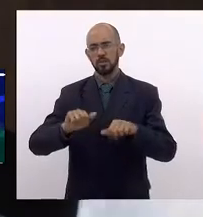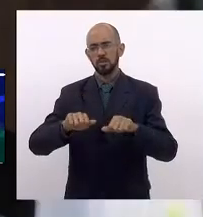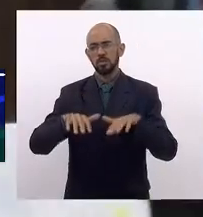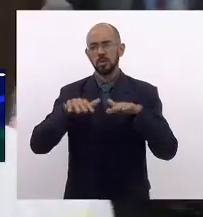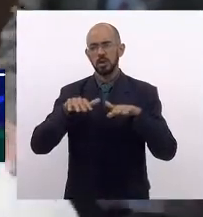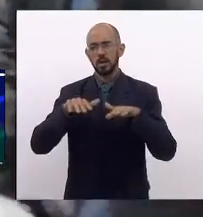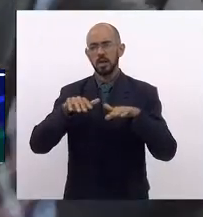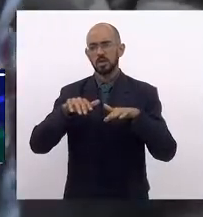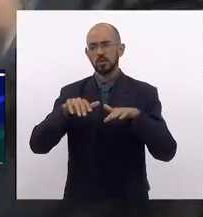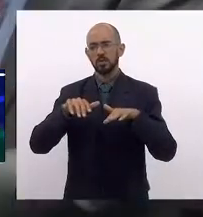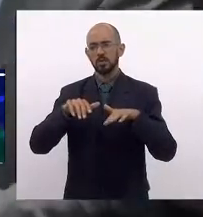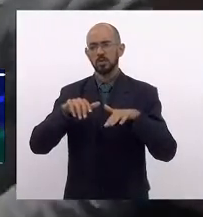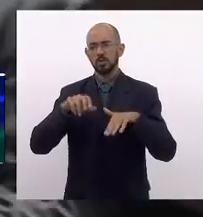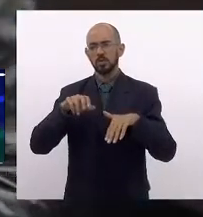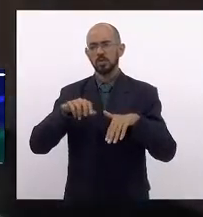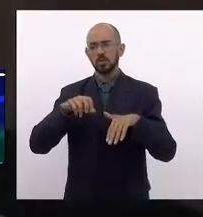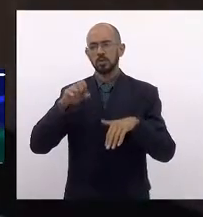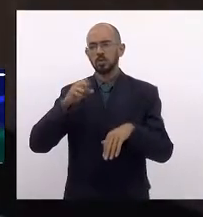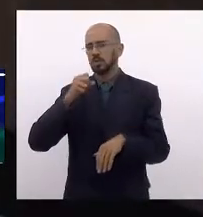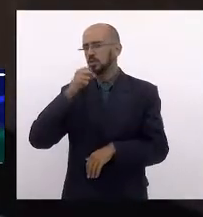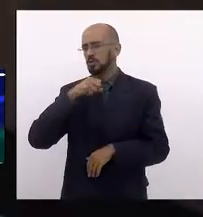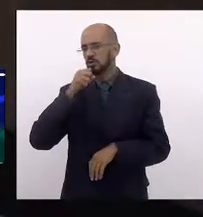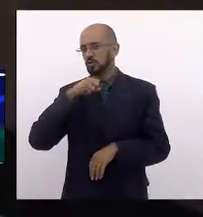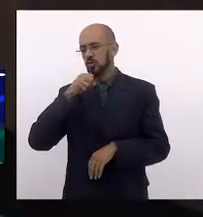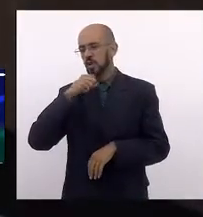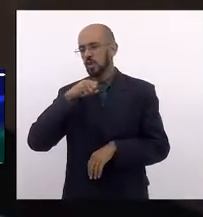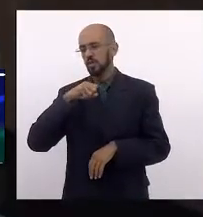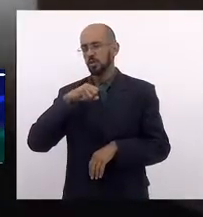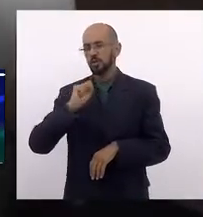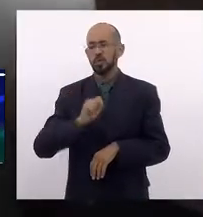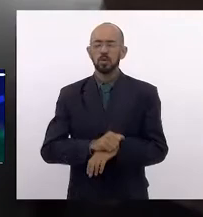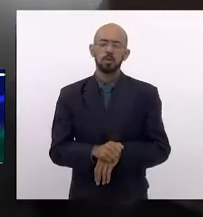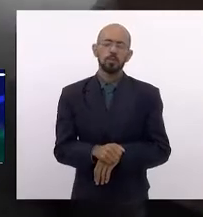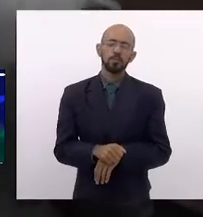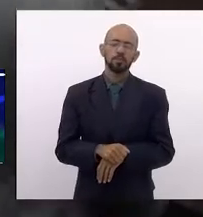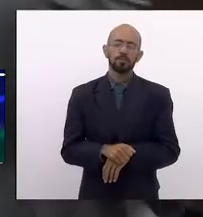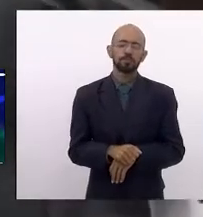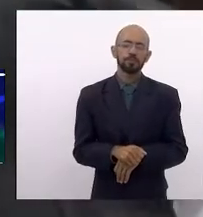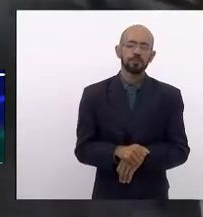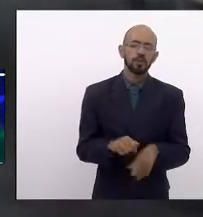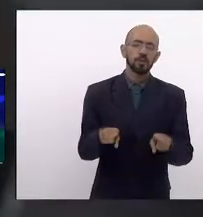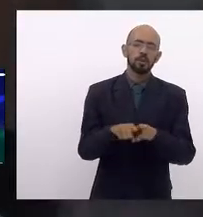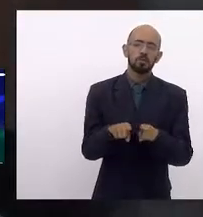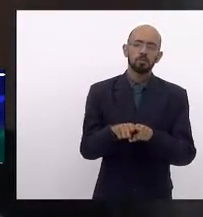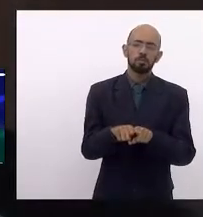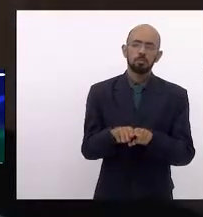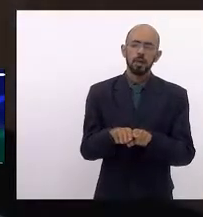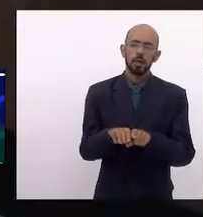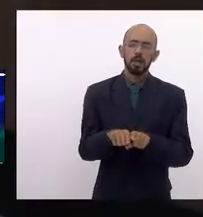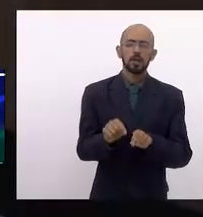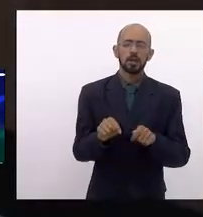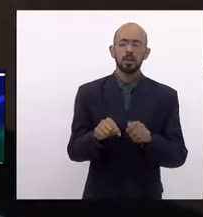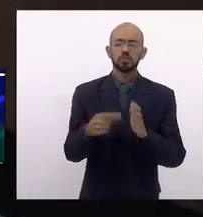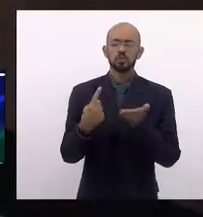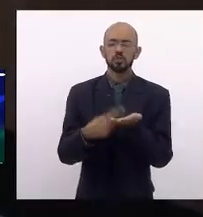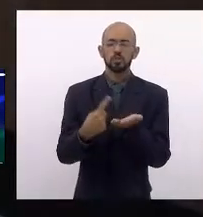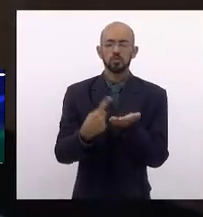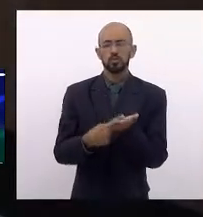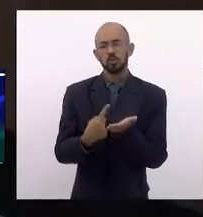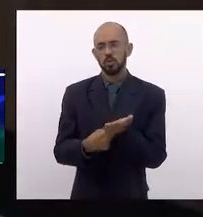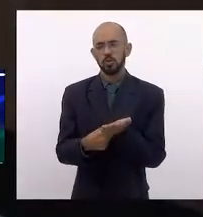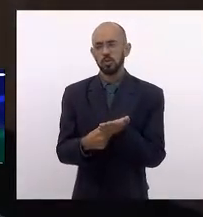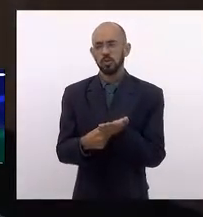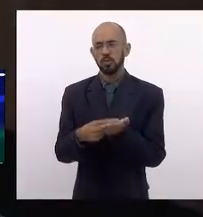plenário nosso histórico plenário Barbosa Lima sobrinho e os movimentos populares de habitação construindo conosco uma agenda de projetos